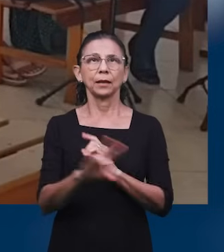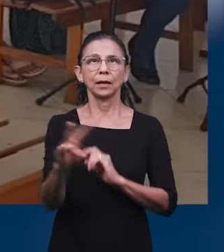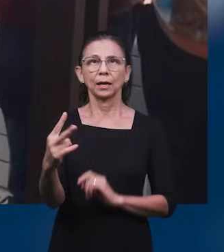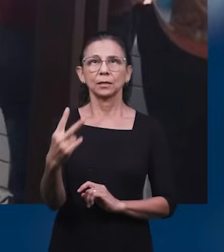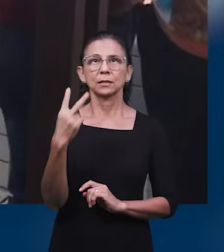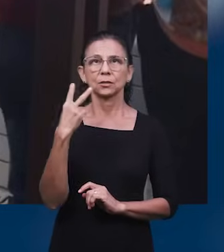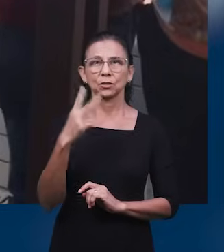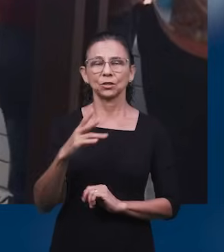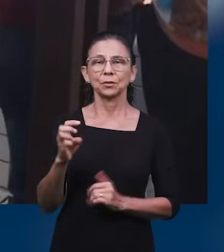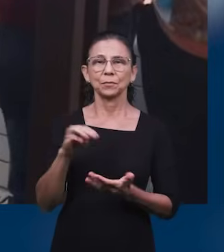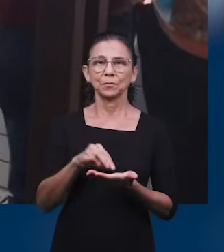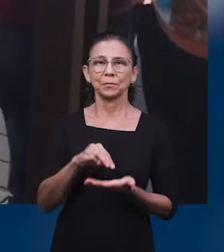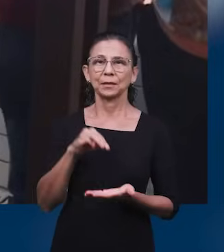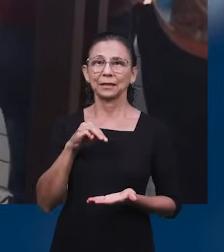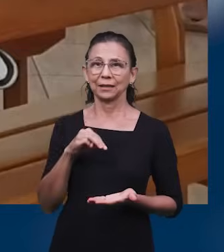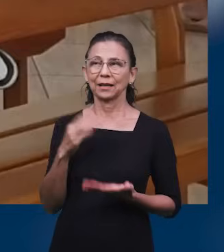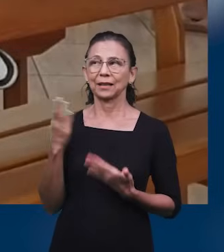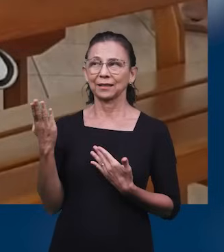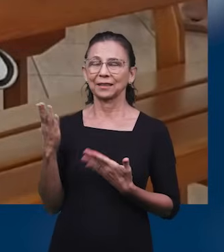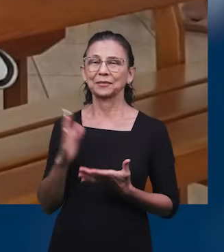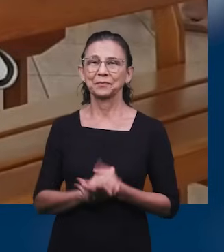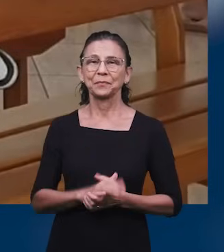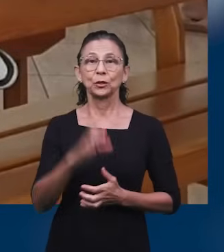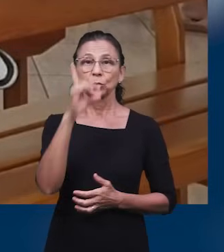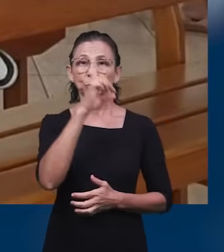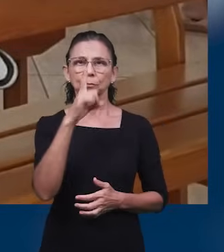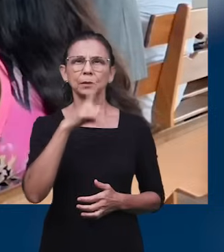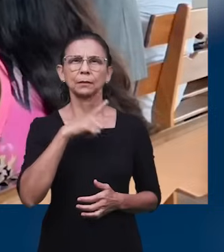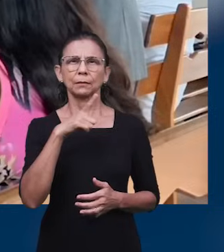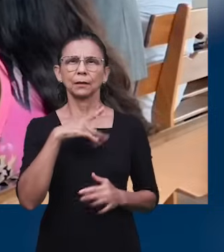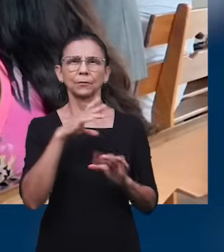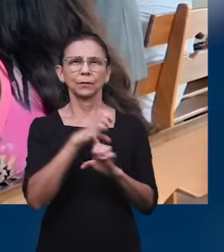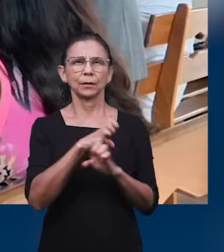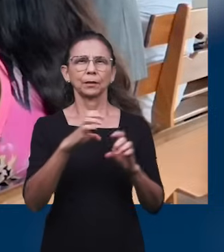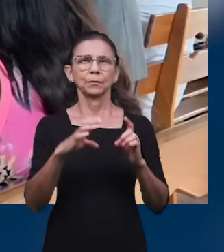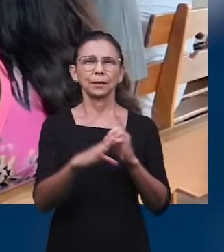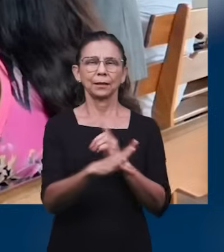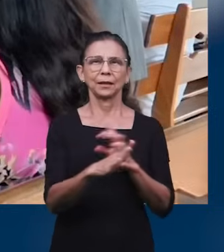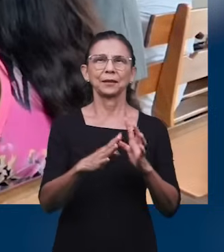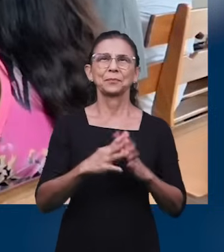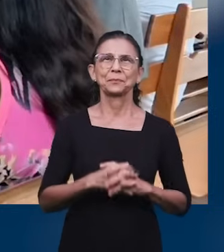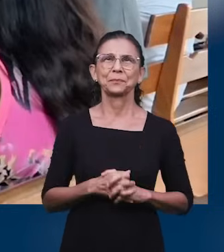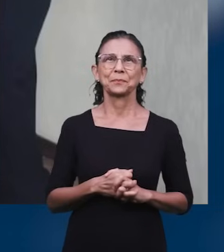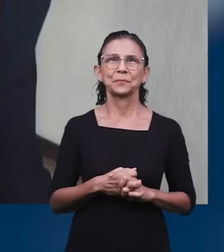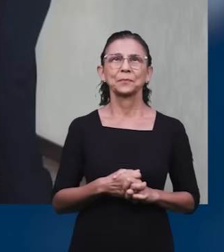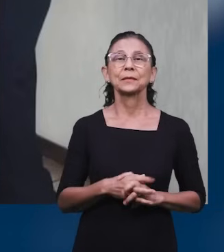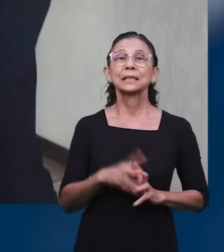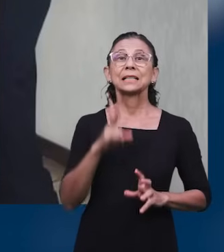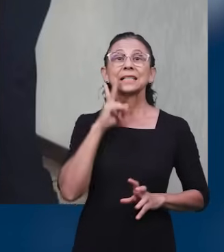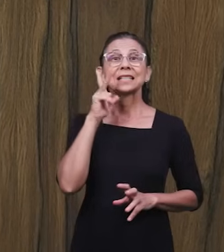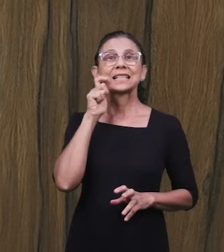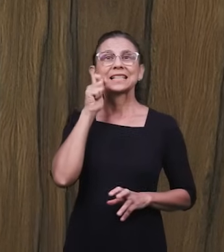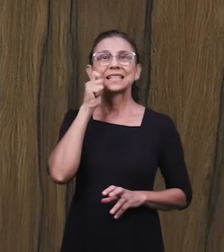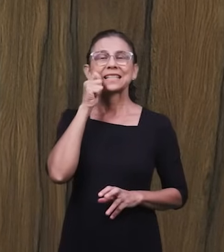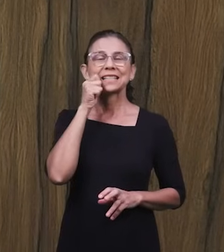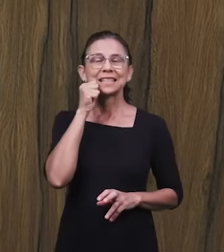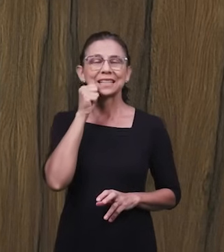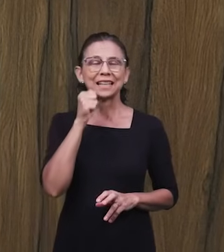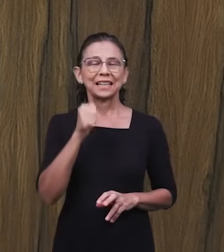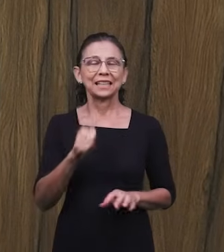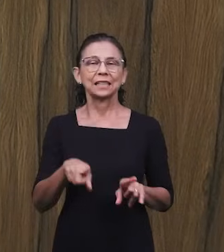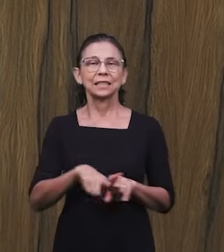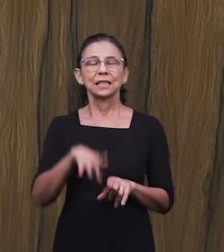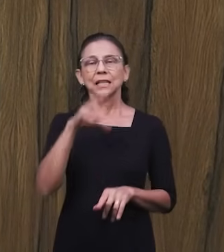Cristã Maranata em Várzea Grande, Mato Grosso, no domingo, participou de uma Escola Bíblica Dominical com Ceia. No sábado,